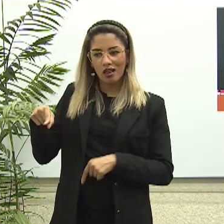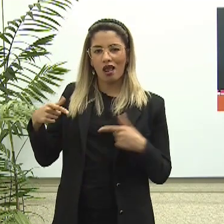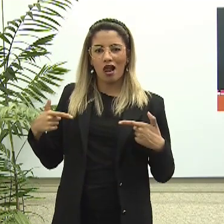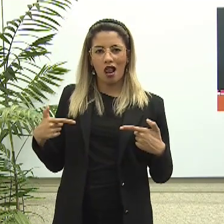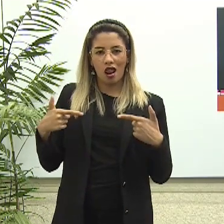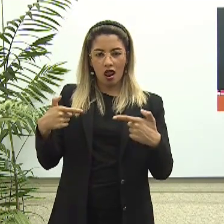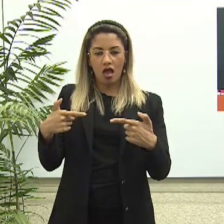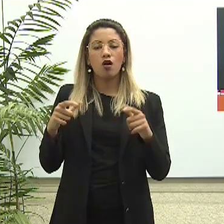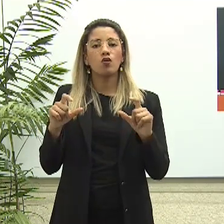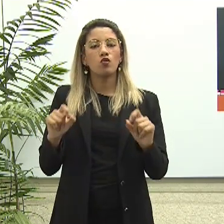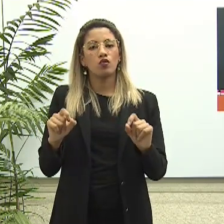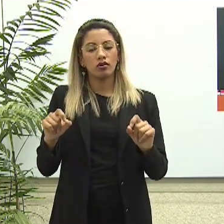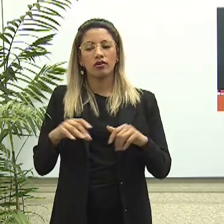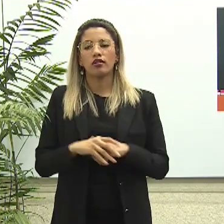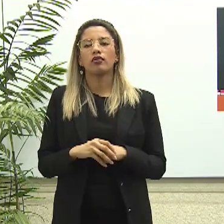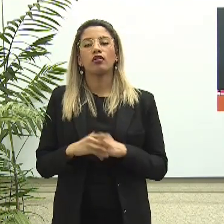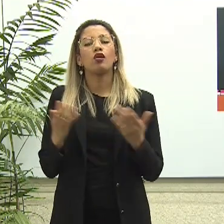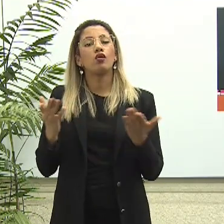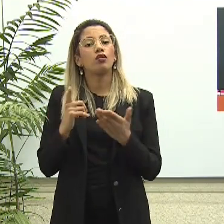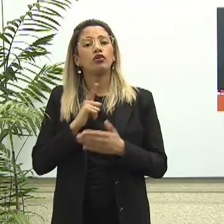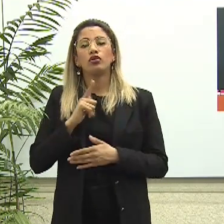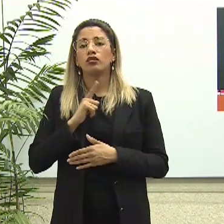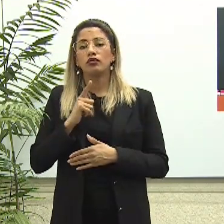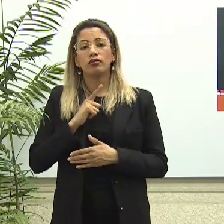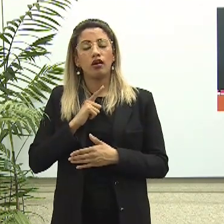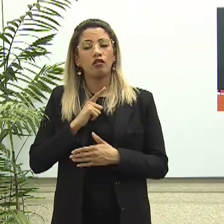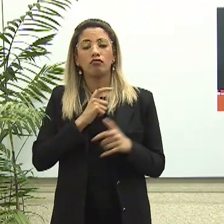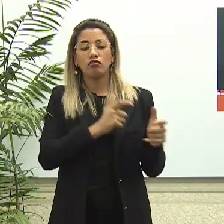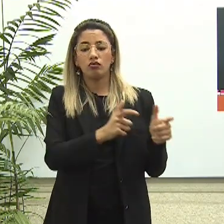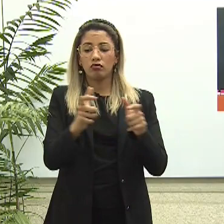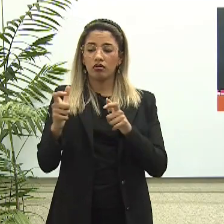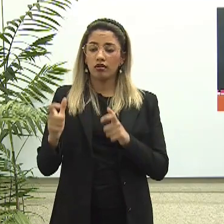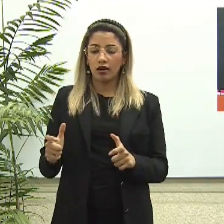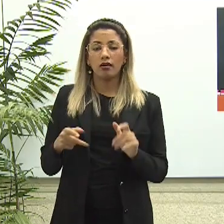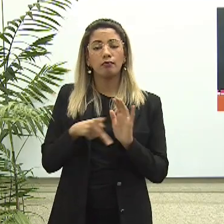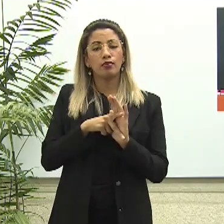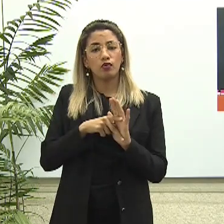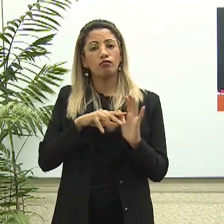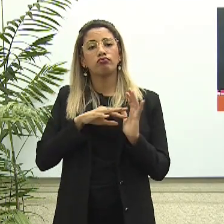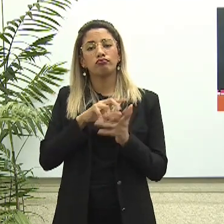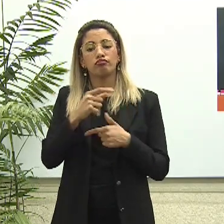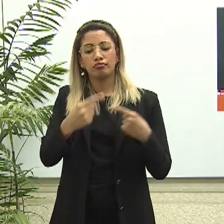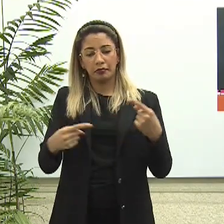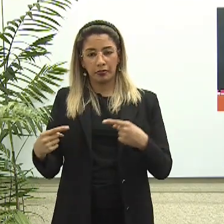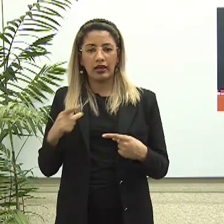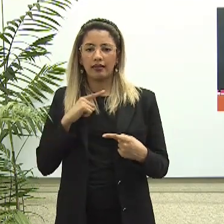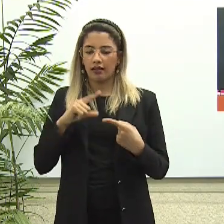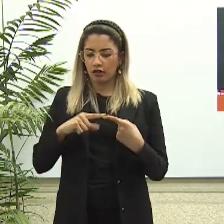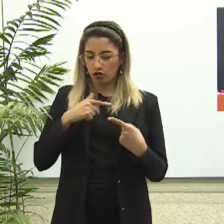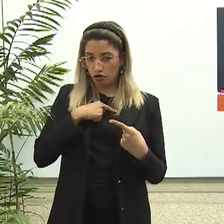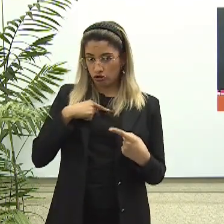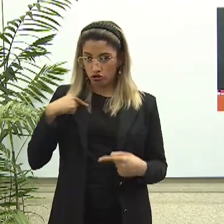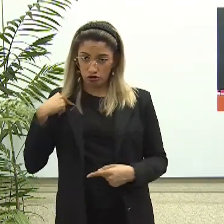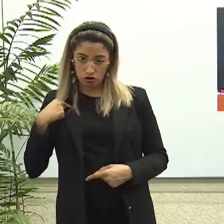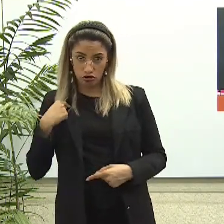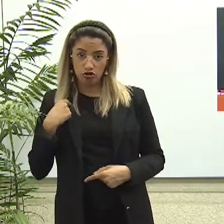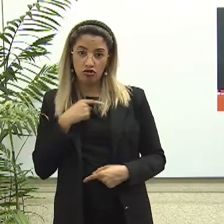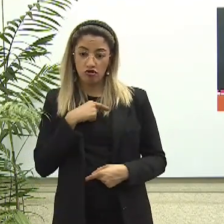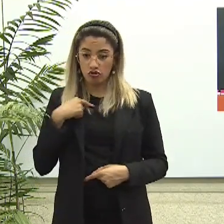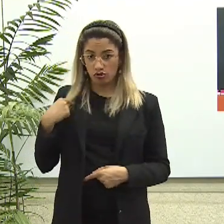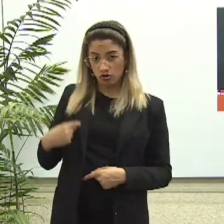e abre-se hoje novos polos de reorganização geopolítica porque você tem a China de um lado e você tem a